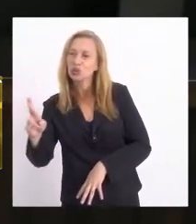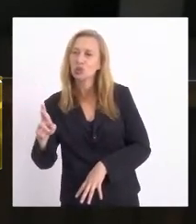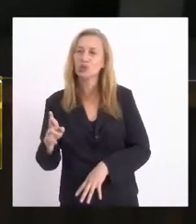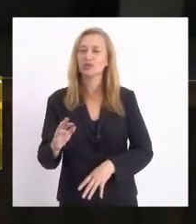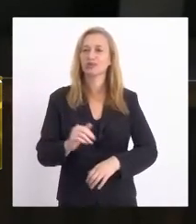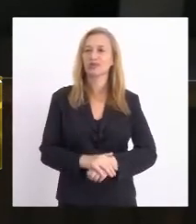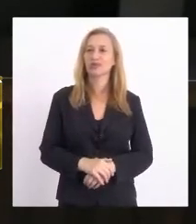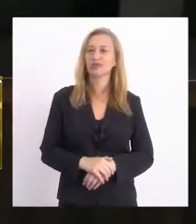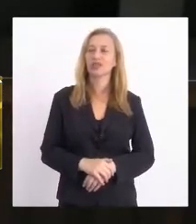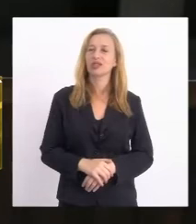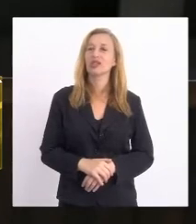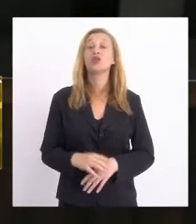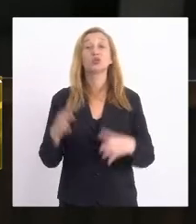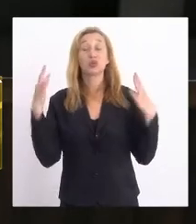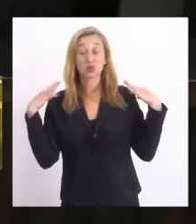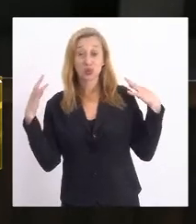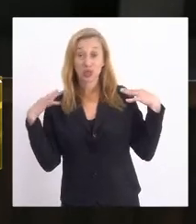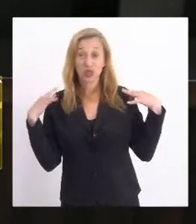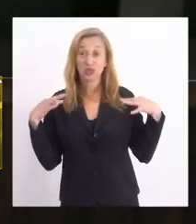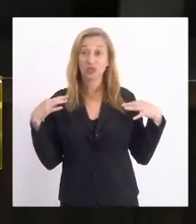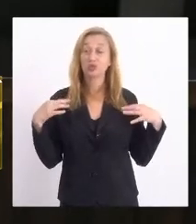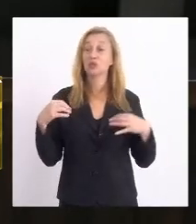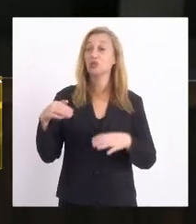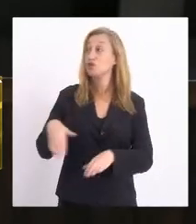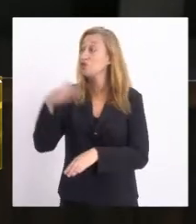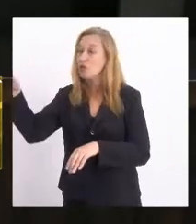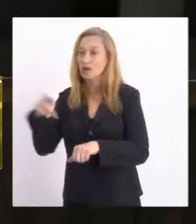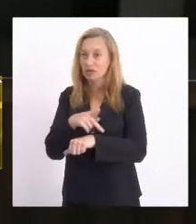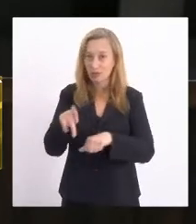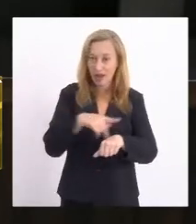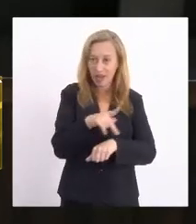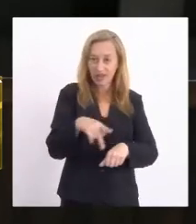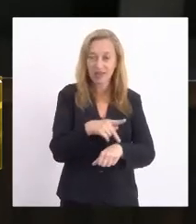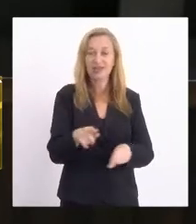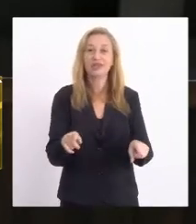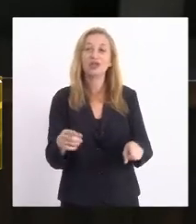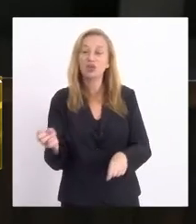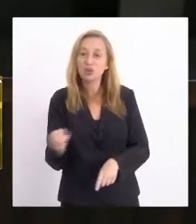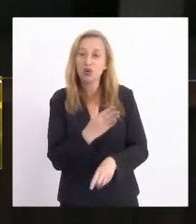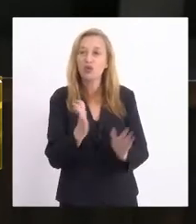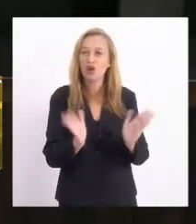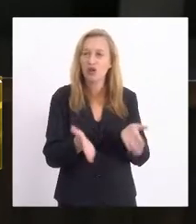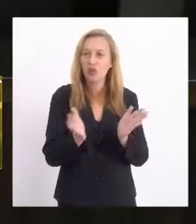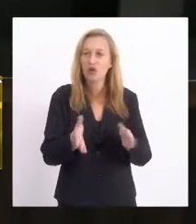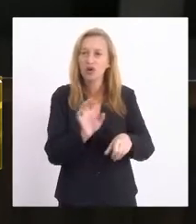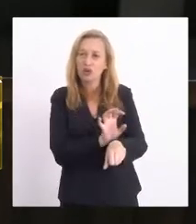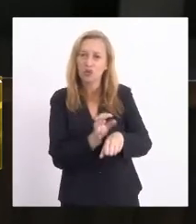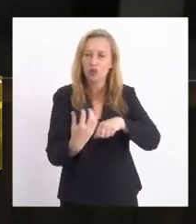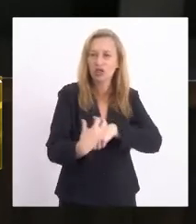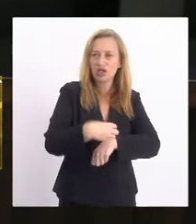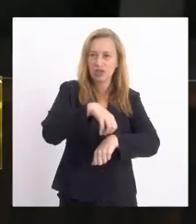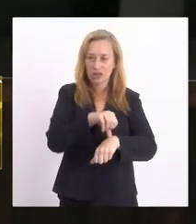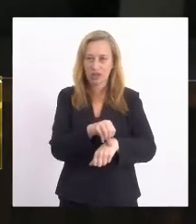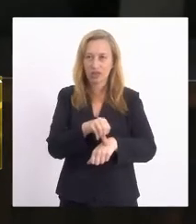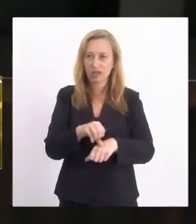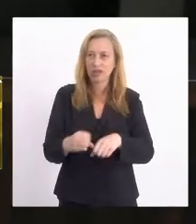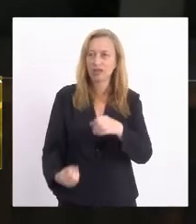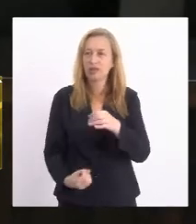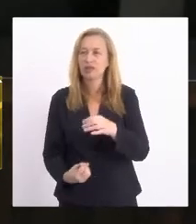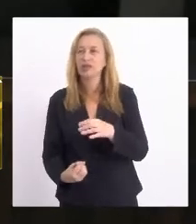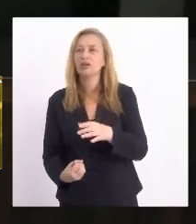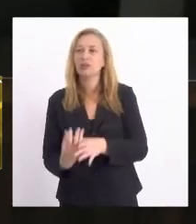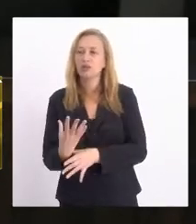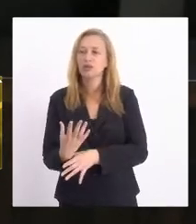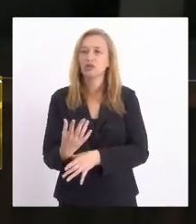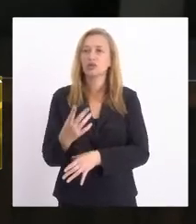na promoção do Turismo brasileiro no exterior e mais recentemente com a cor 2019 na promoção